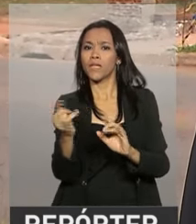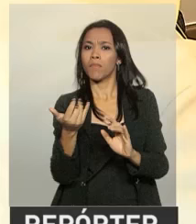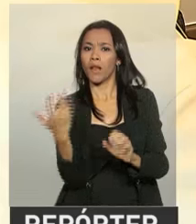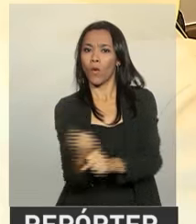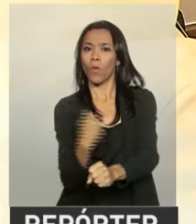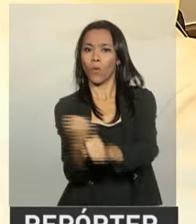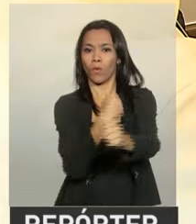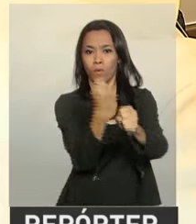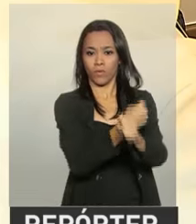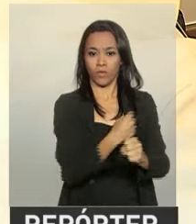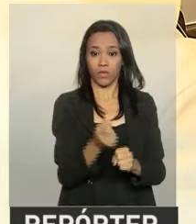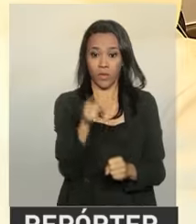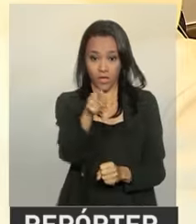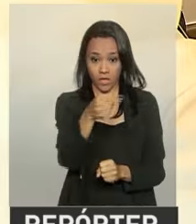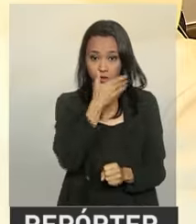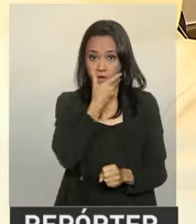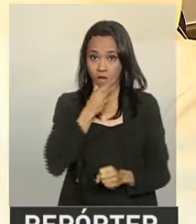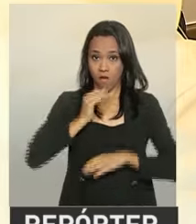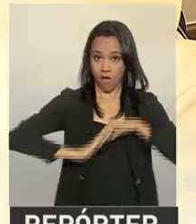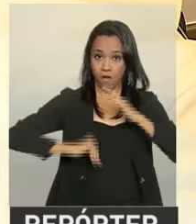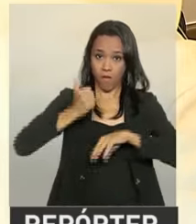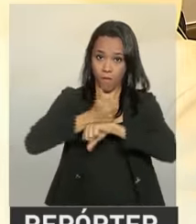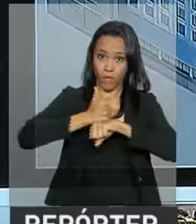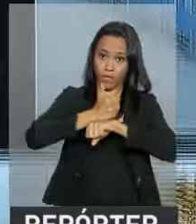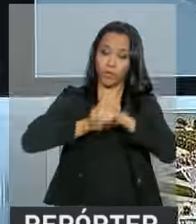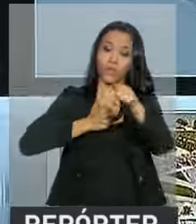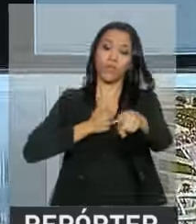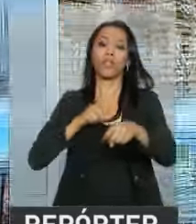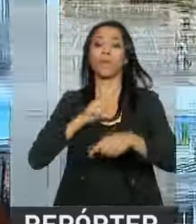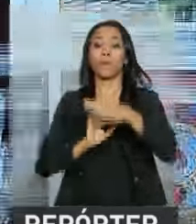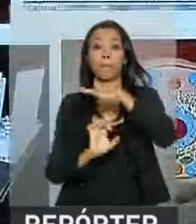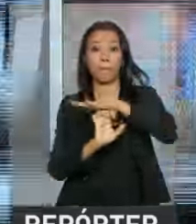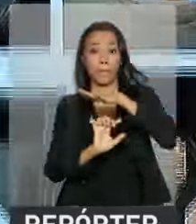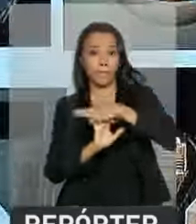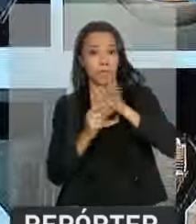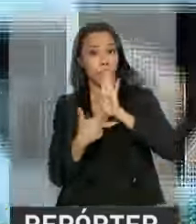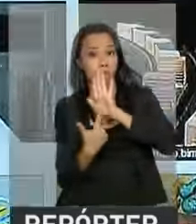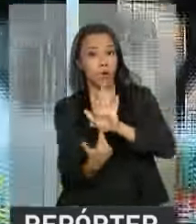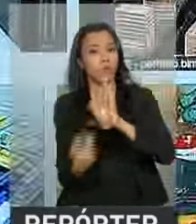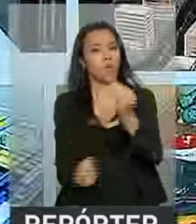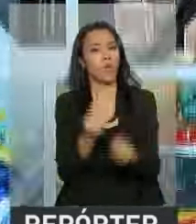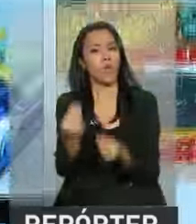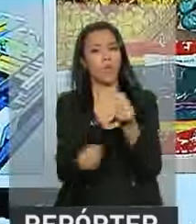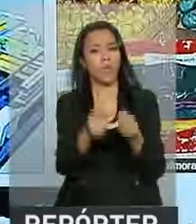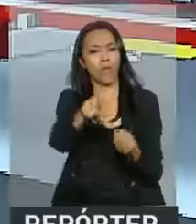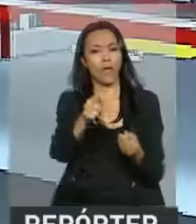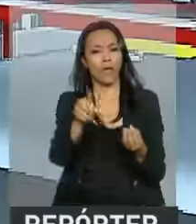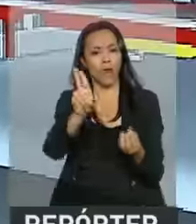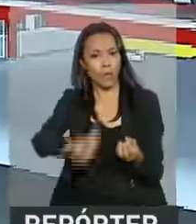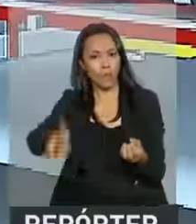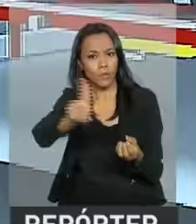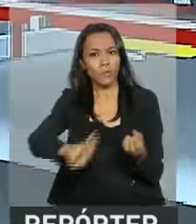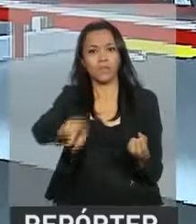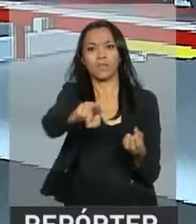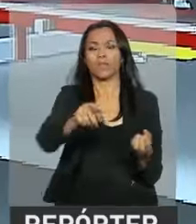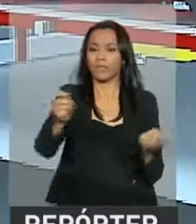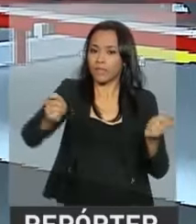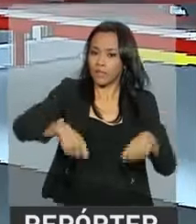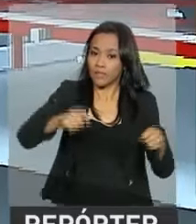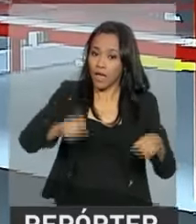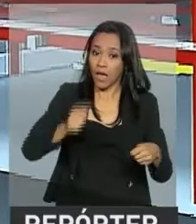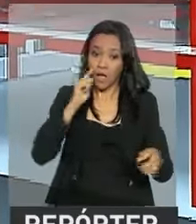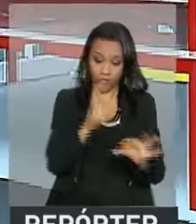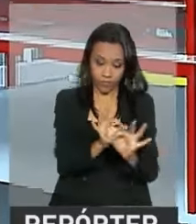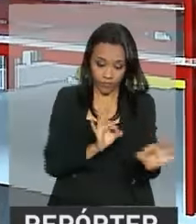construção este gerente de negócios de uma empresa de engenharia mostra o uso do sistema com o Bim toda a obra pode ser construída de forma